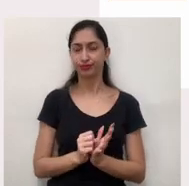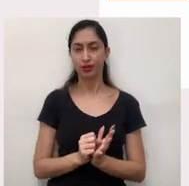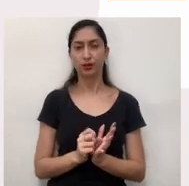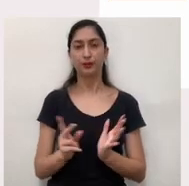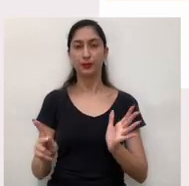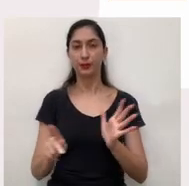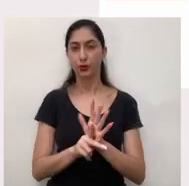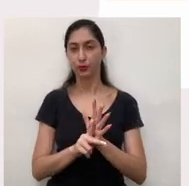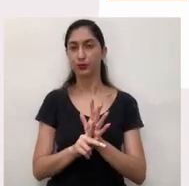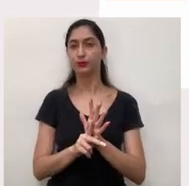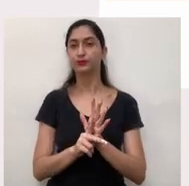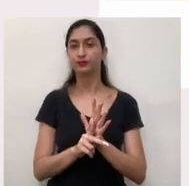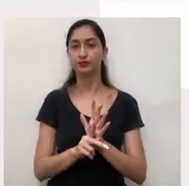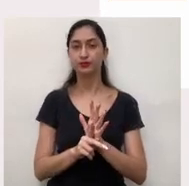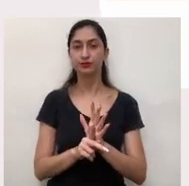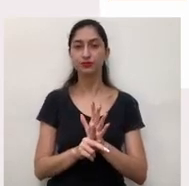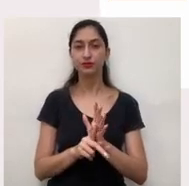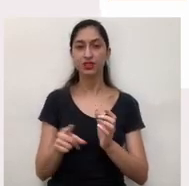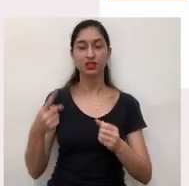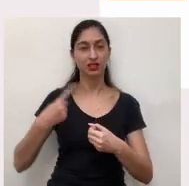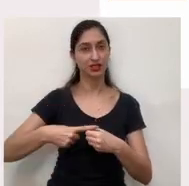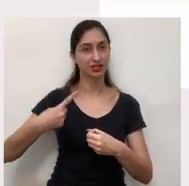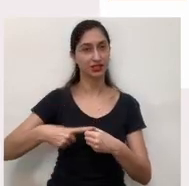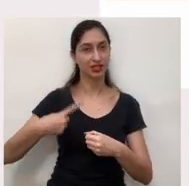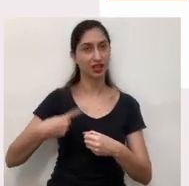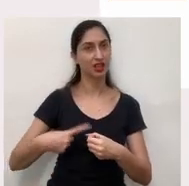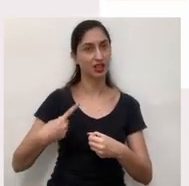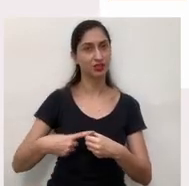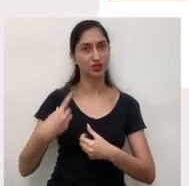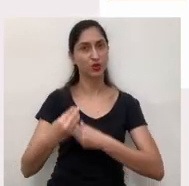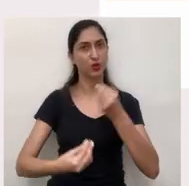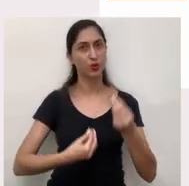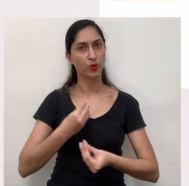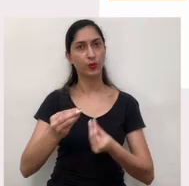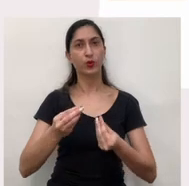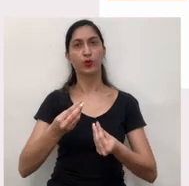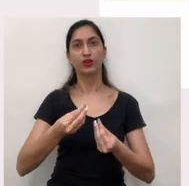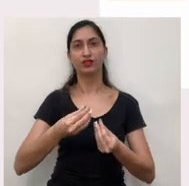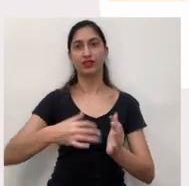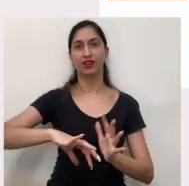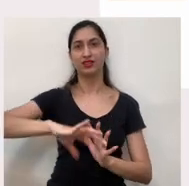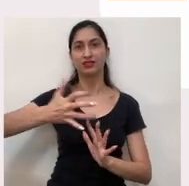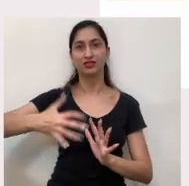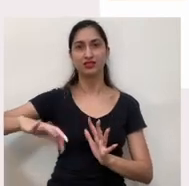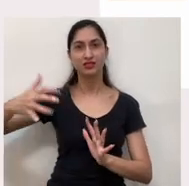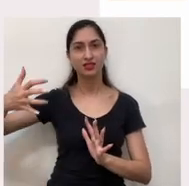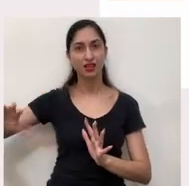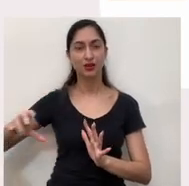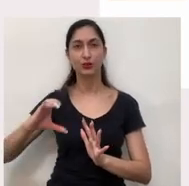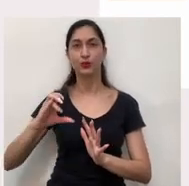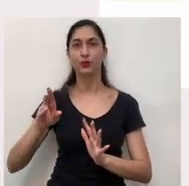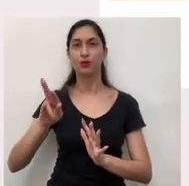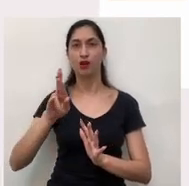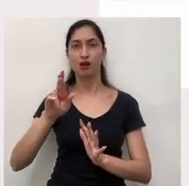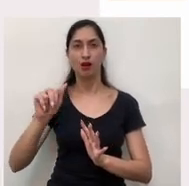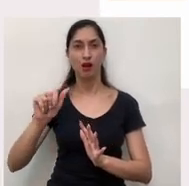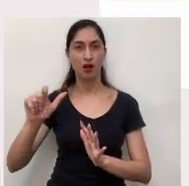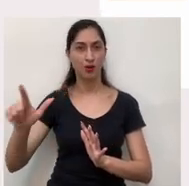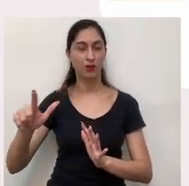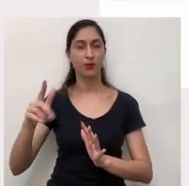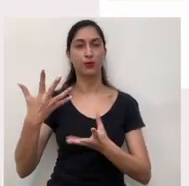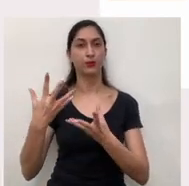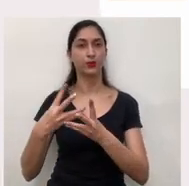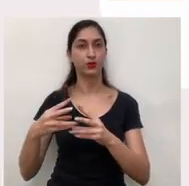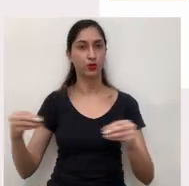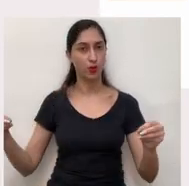visadas, né, da cidade, de como que a Serra do Curral desaparece aos